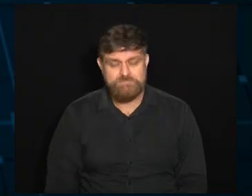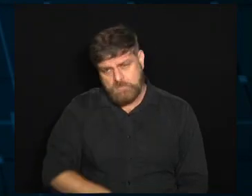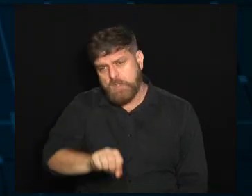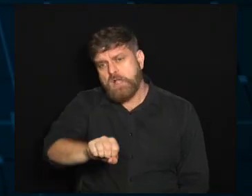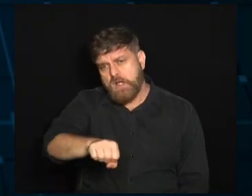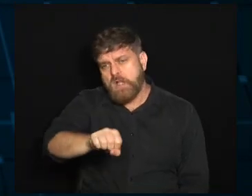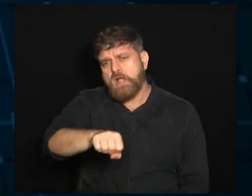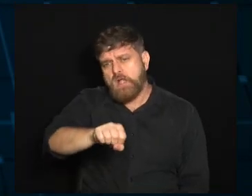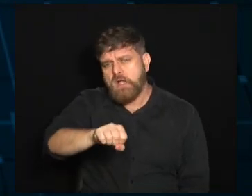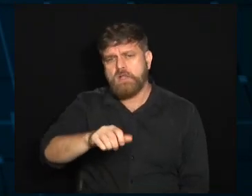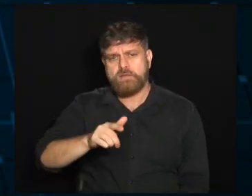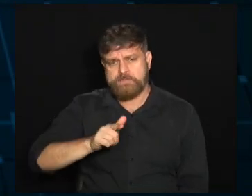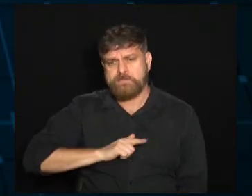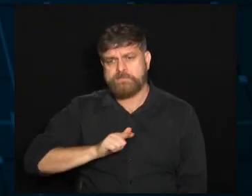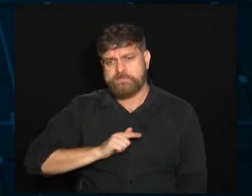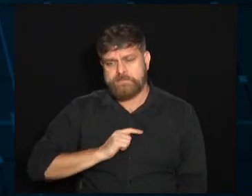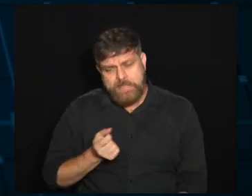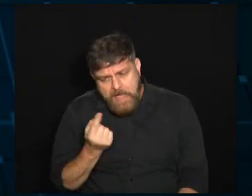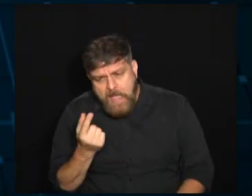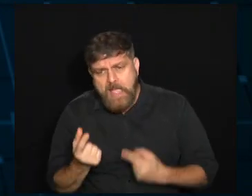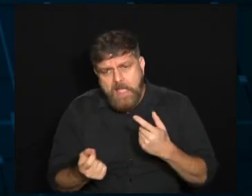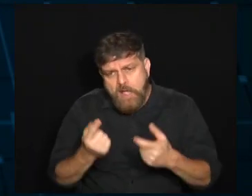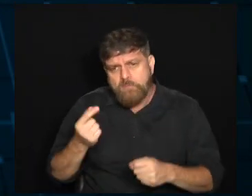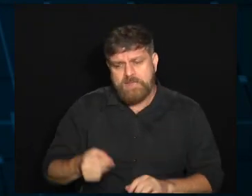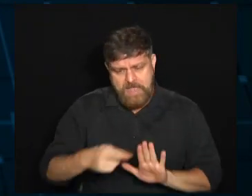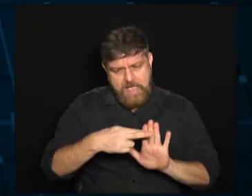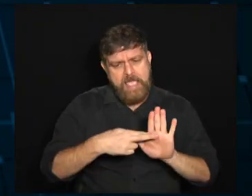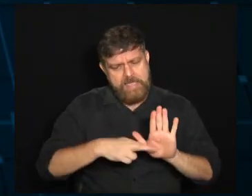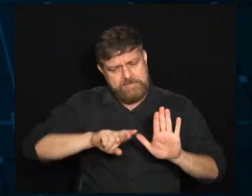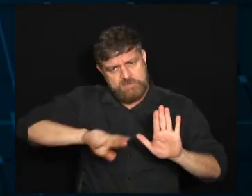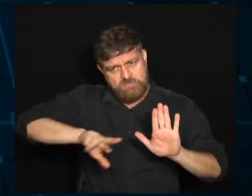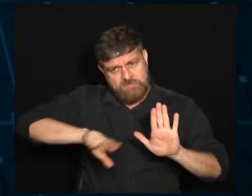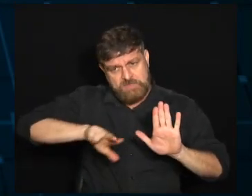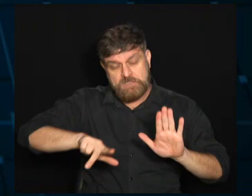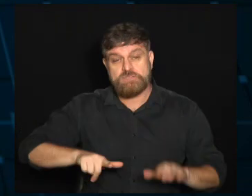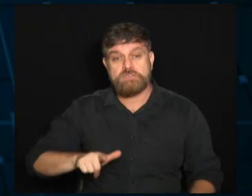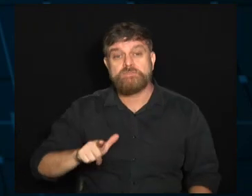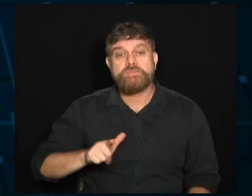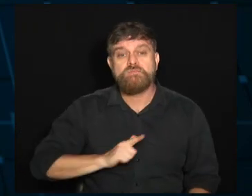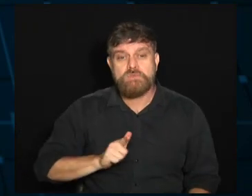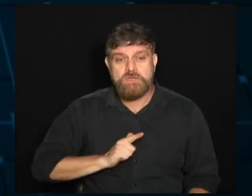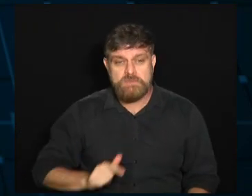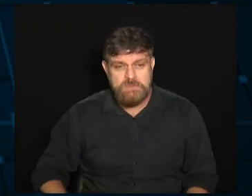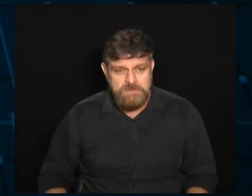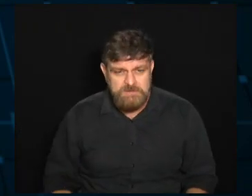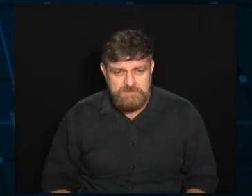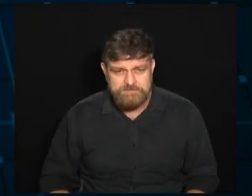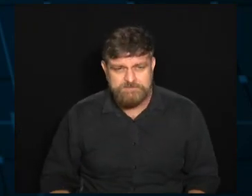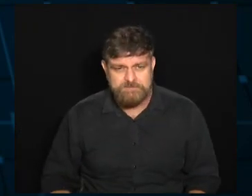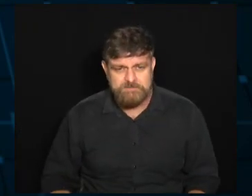Sim, existe essa exceção. Eles emitiram